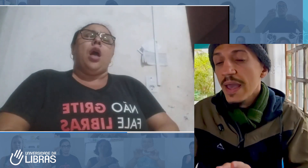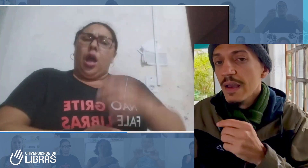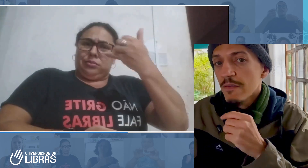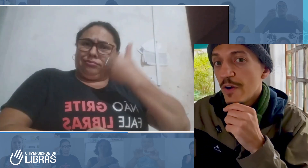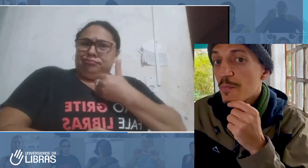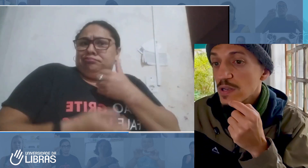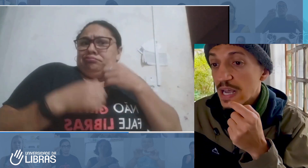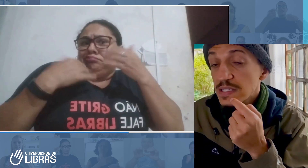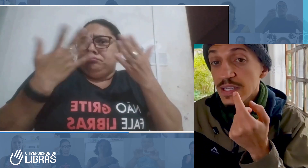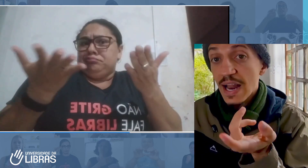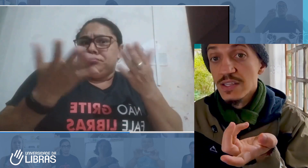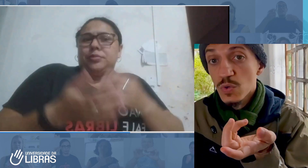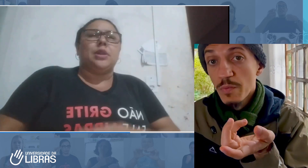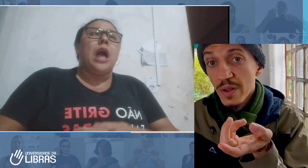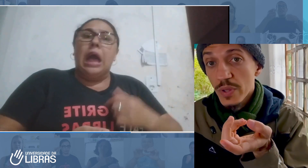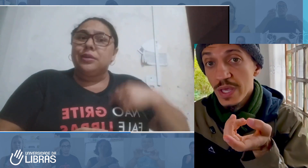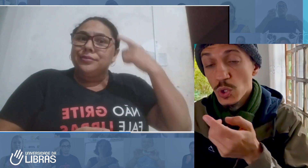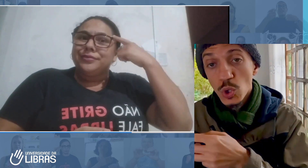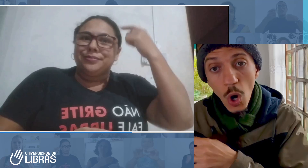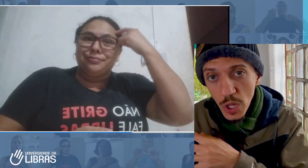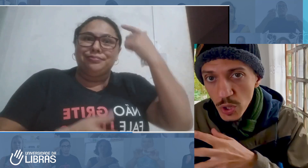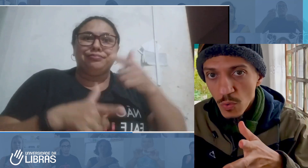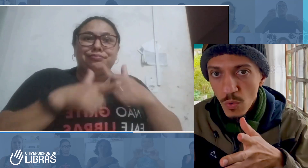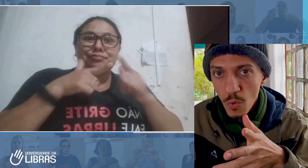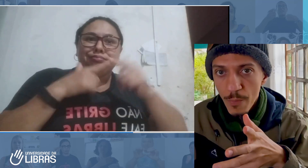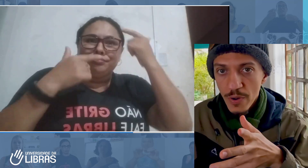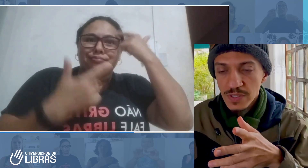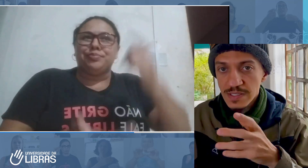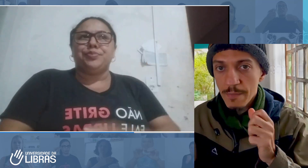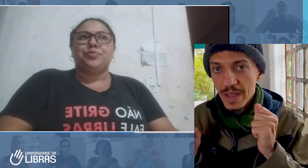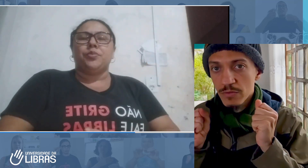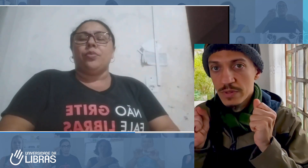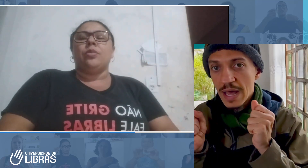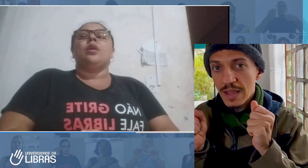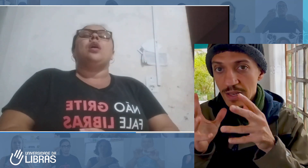E aí foi o processo em que ela descobriu que todo